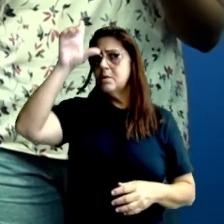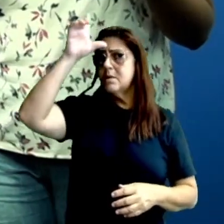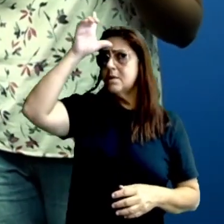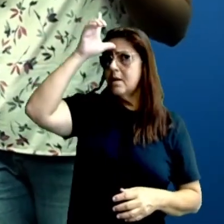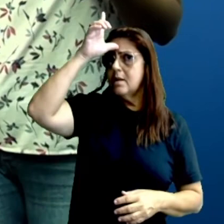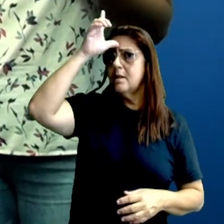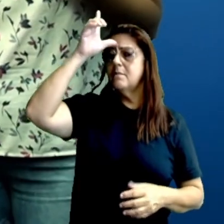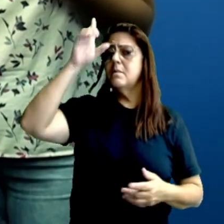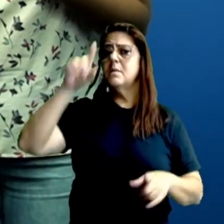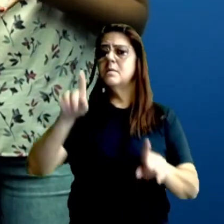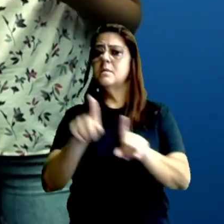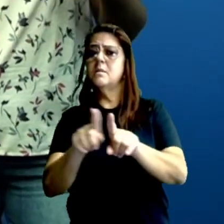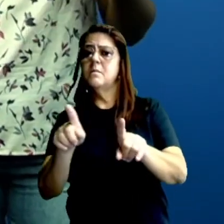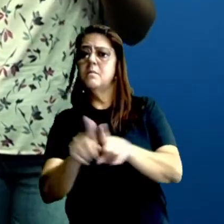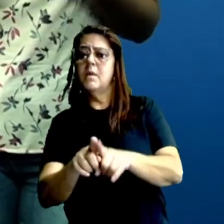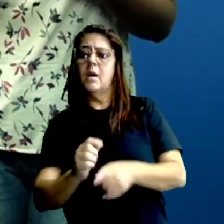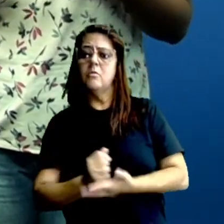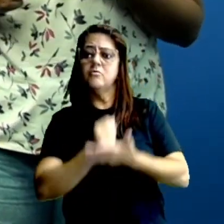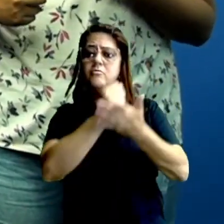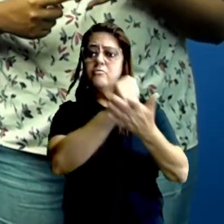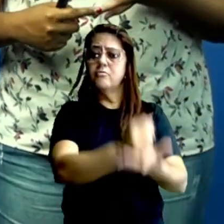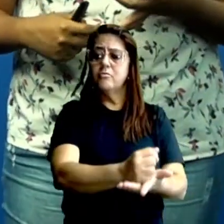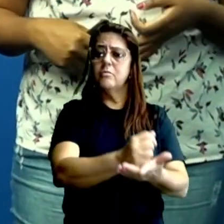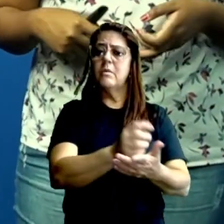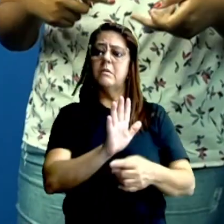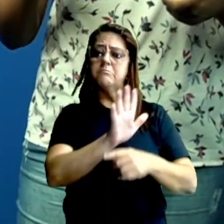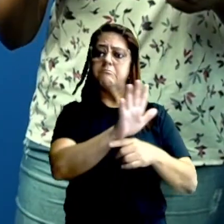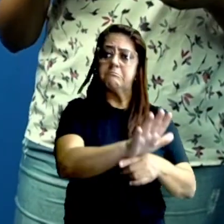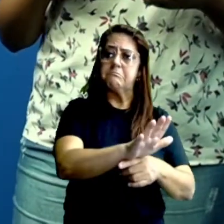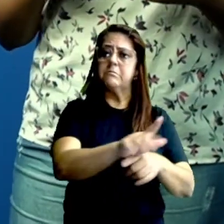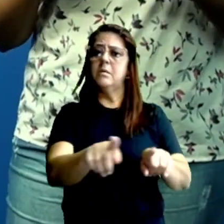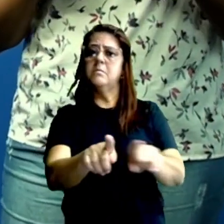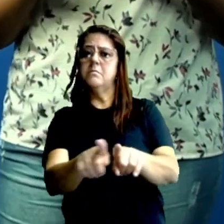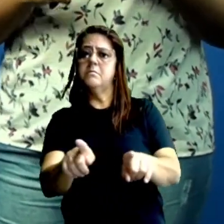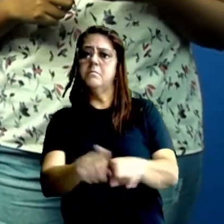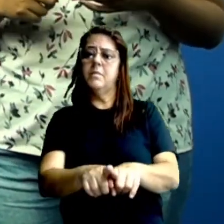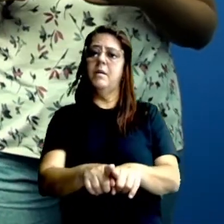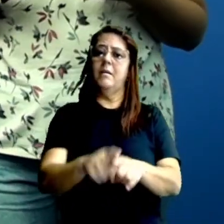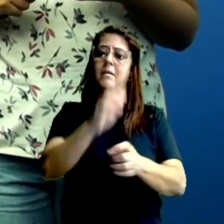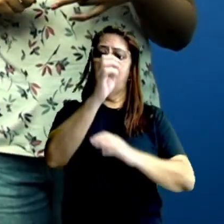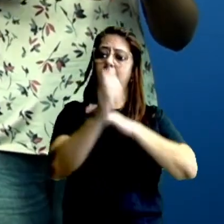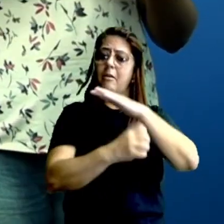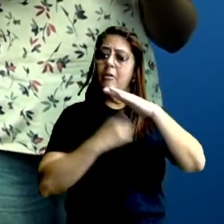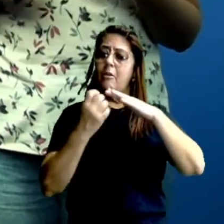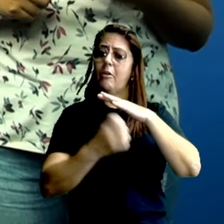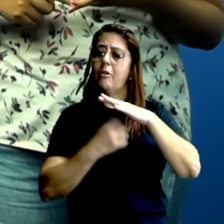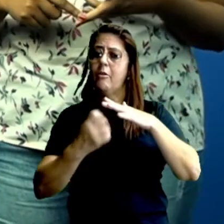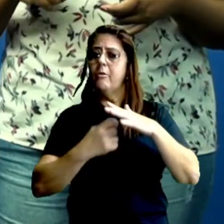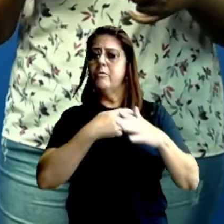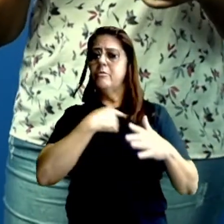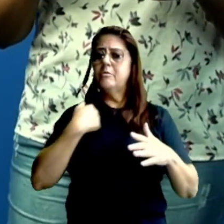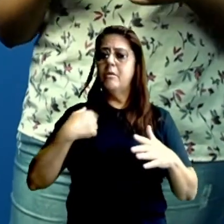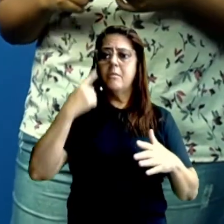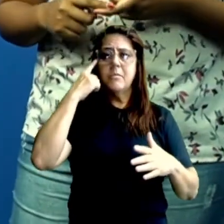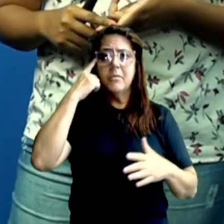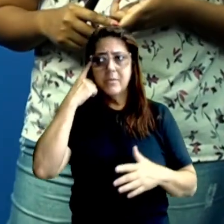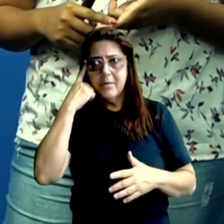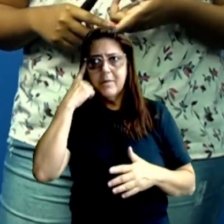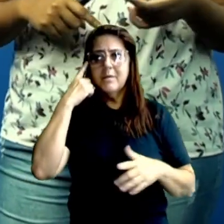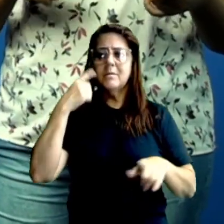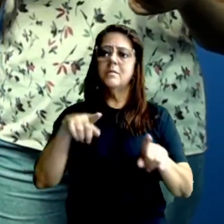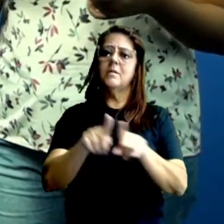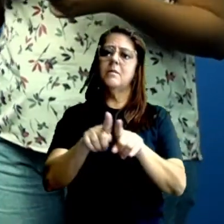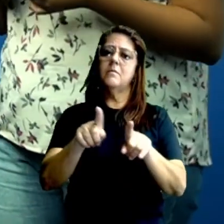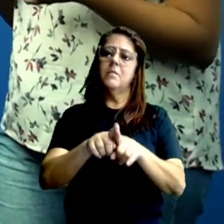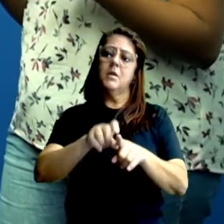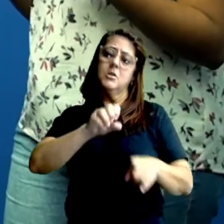alemães que contribuíram para a indústria e também na agricultura os japoneses que trouxeram a soja a cultura